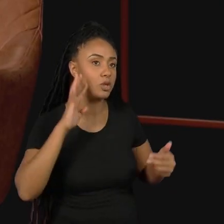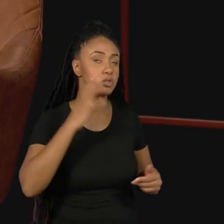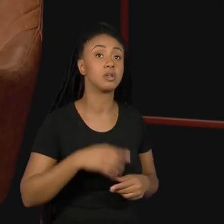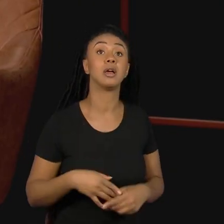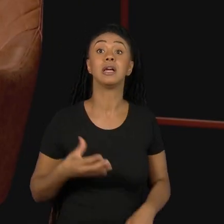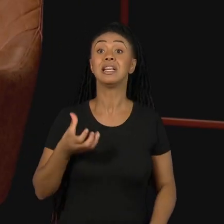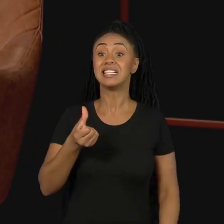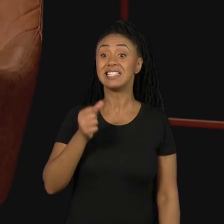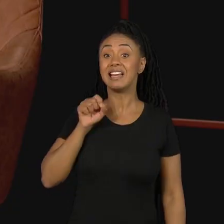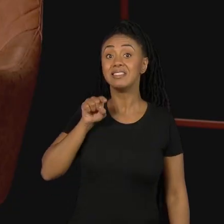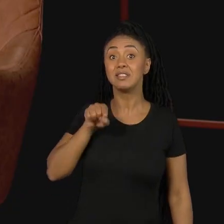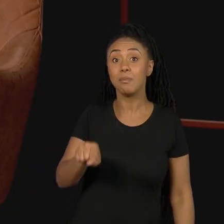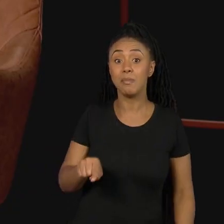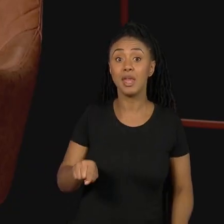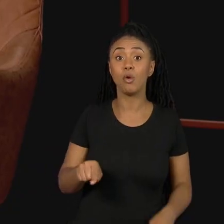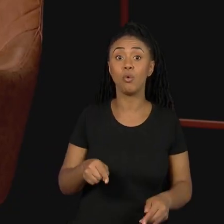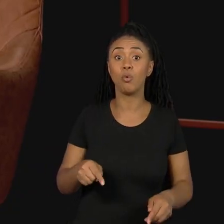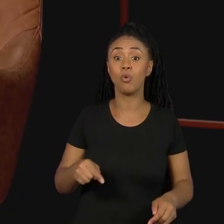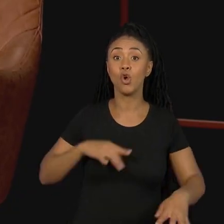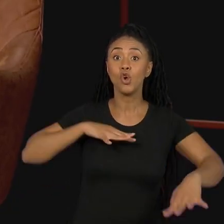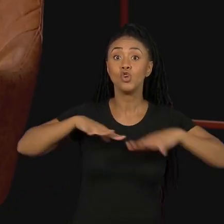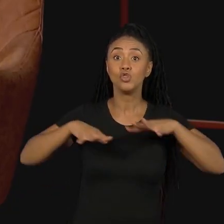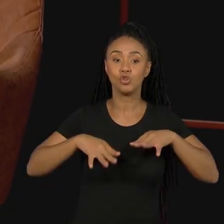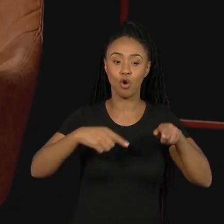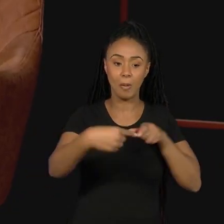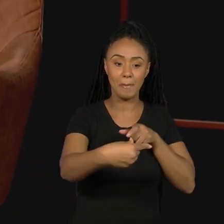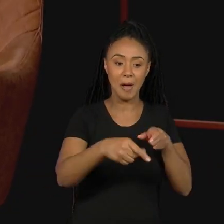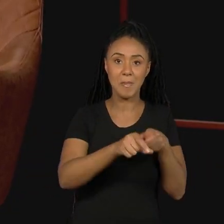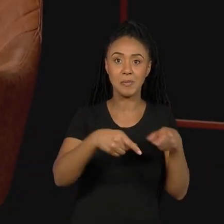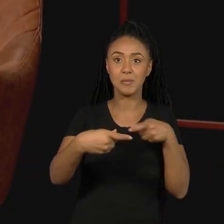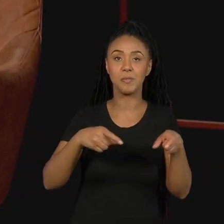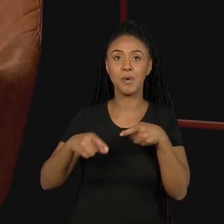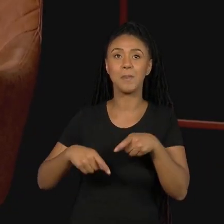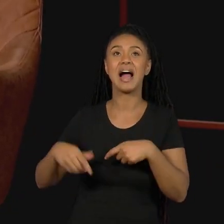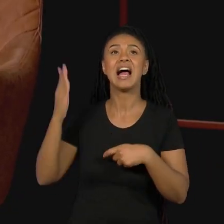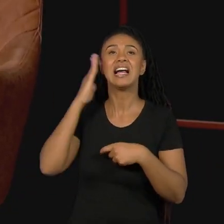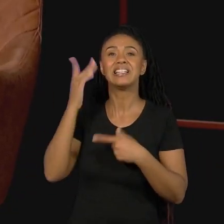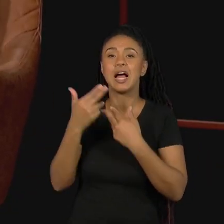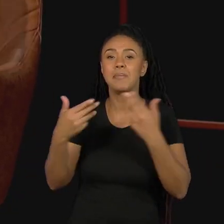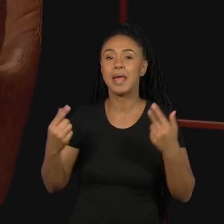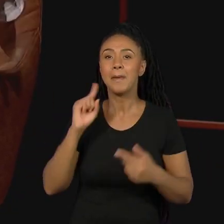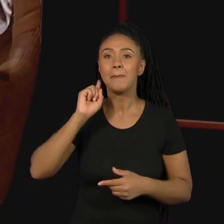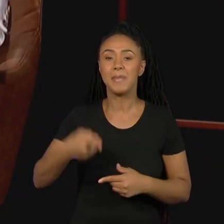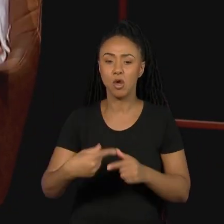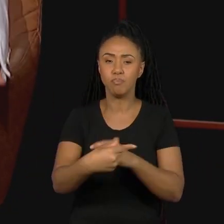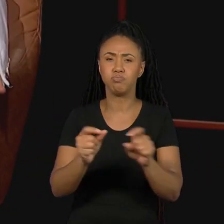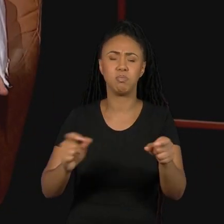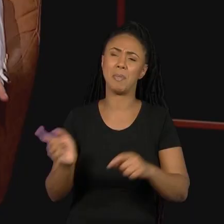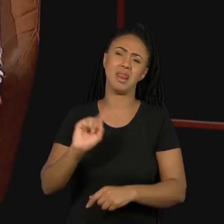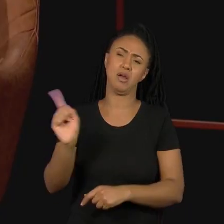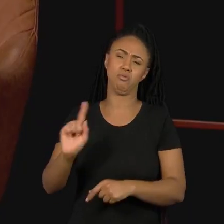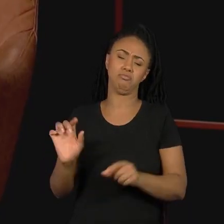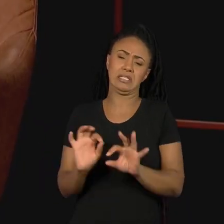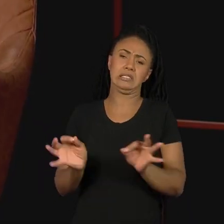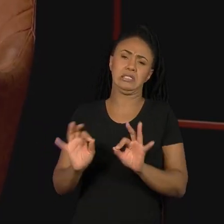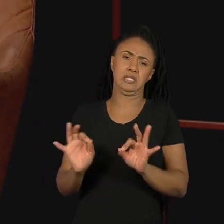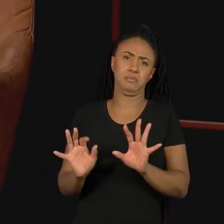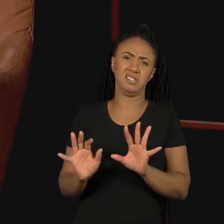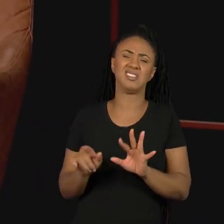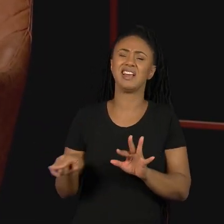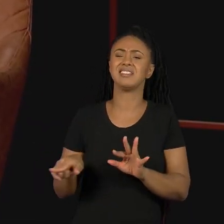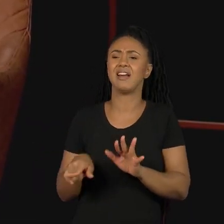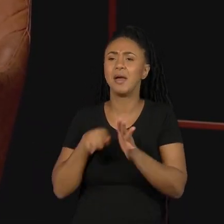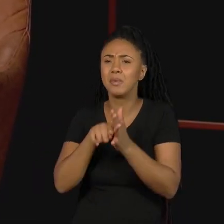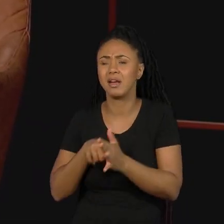mil quebra-cabeças, né? Quando eu quero, não tem aquele negócio de encaixar 1000 peças de figura, não é aquilo. Aqui é coisa de